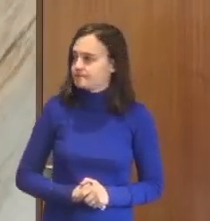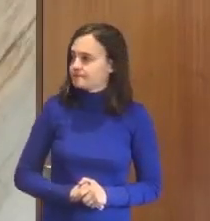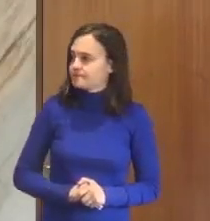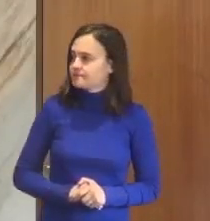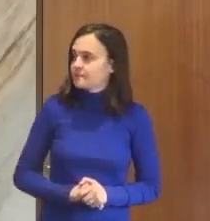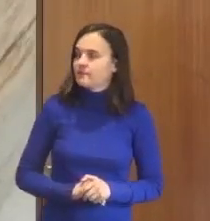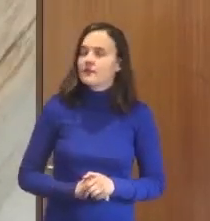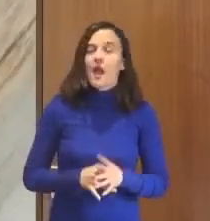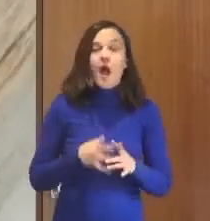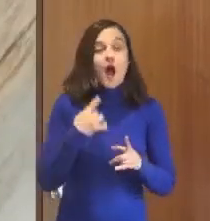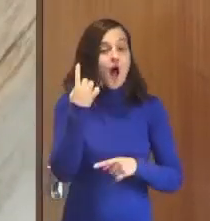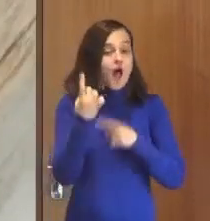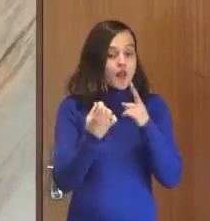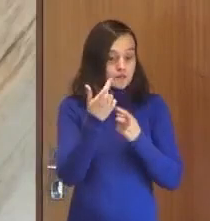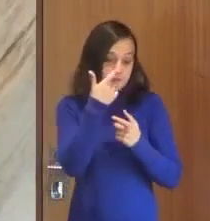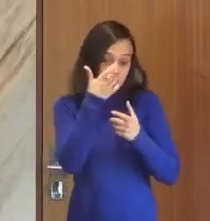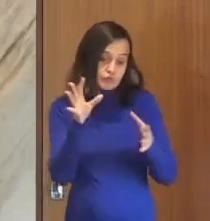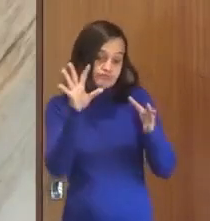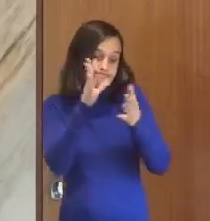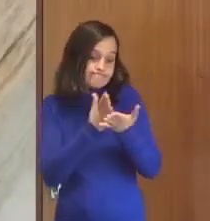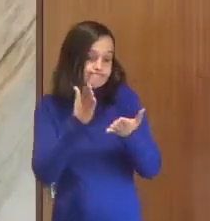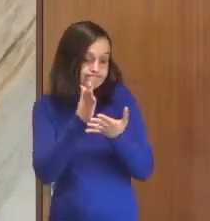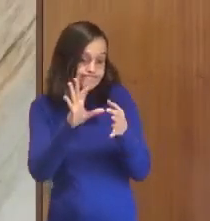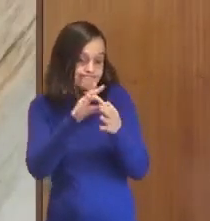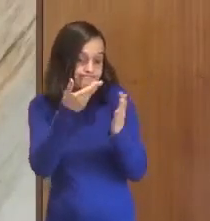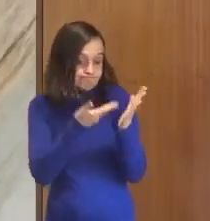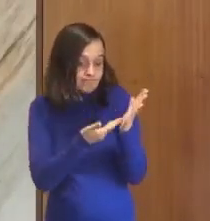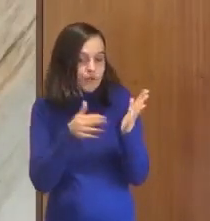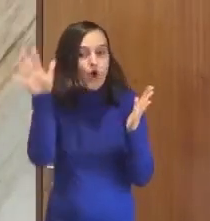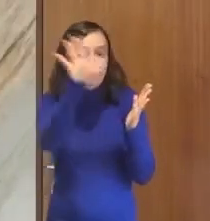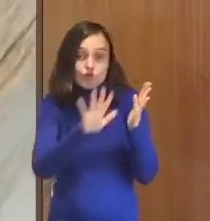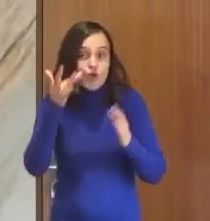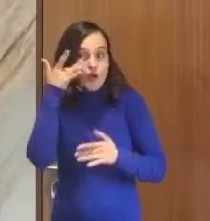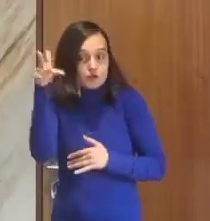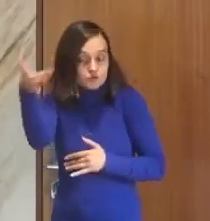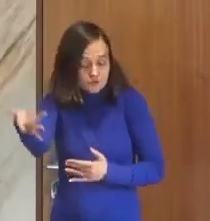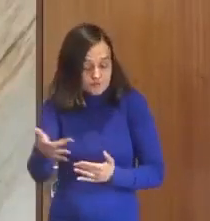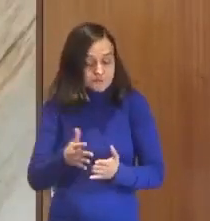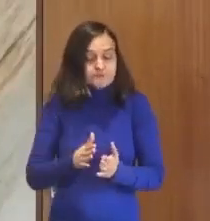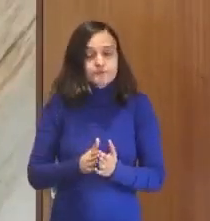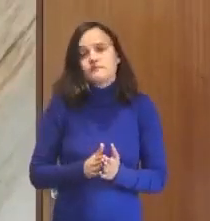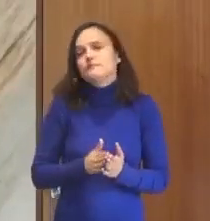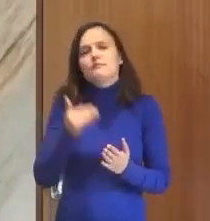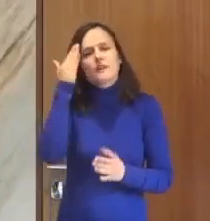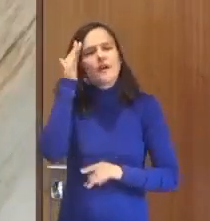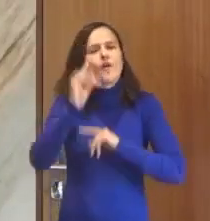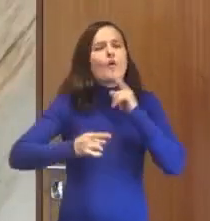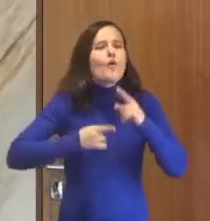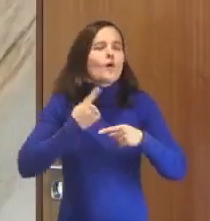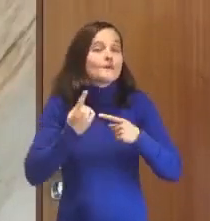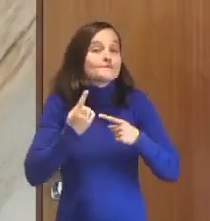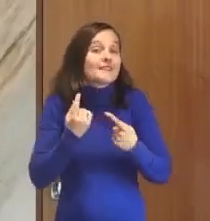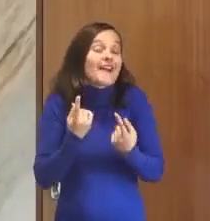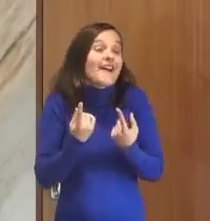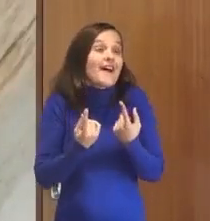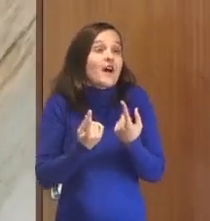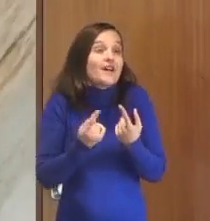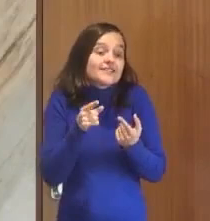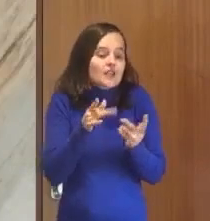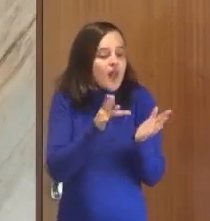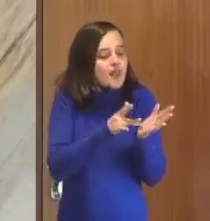Alguns estudiosos apontam, nacionais e estrangeiros, apontam para o facto de existirem algumas imperfeições na